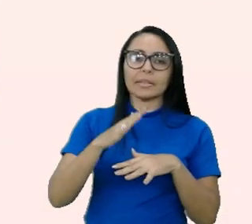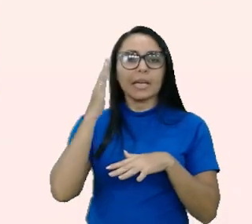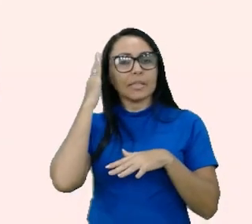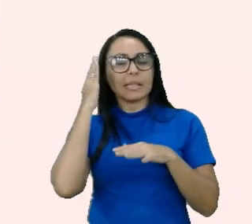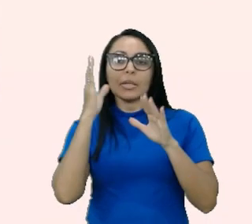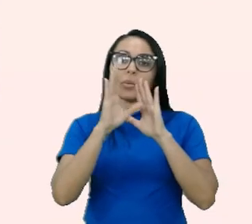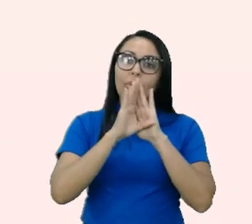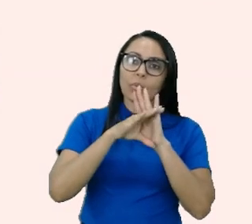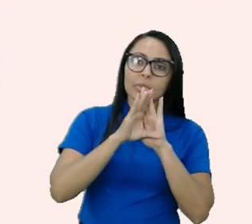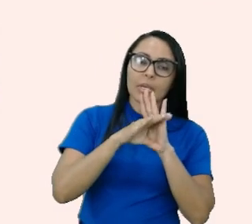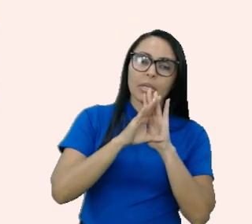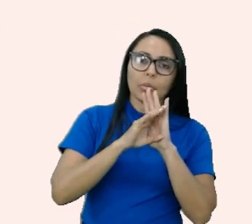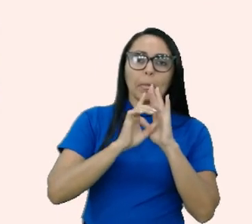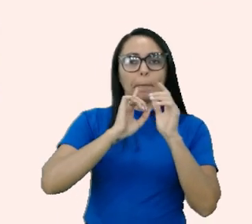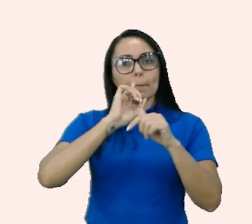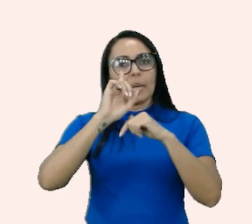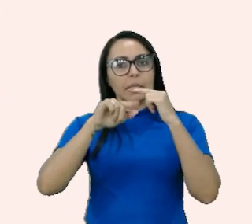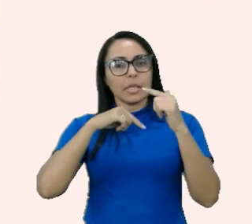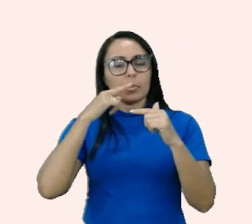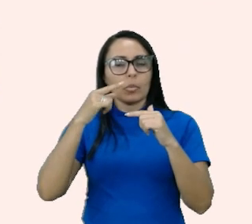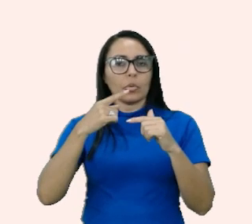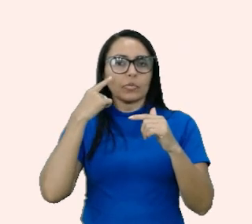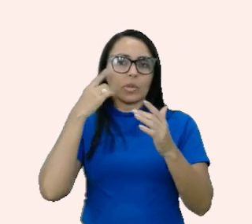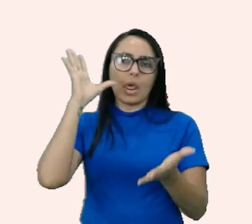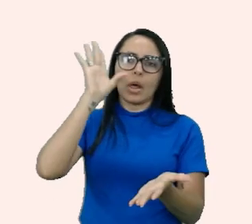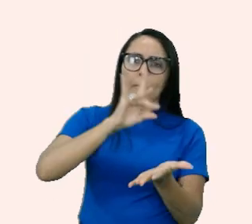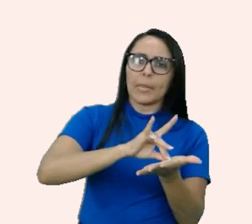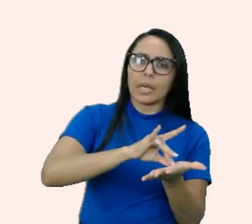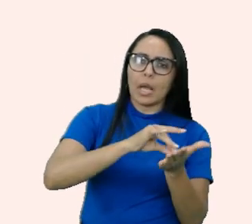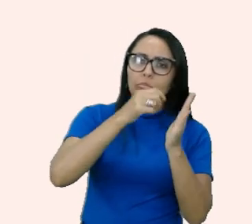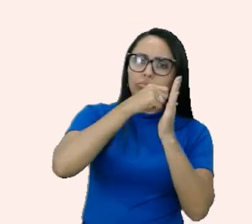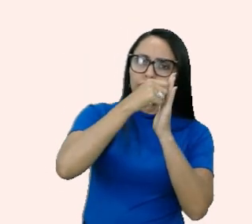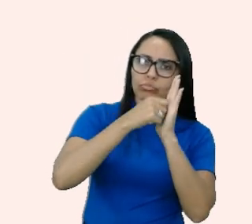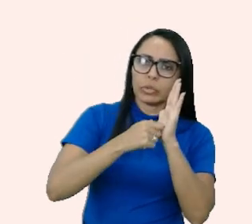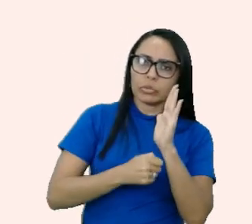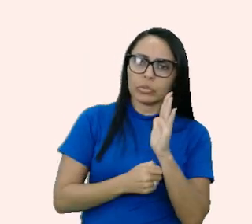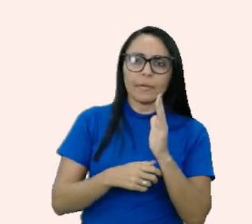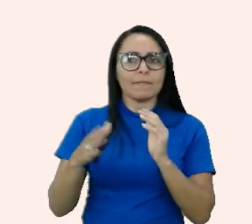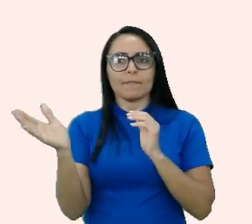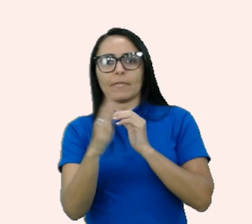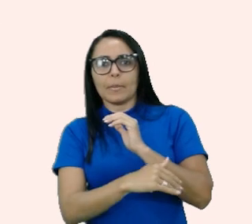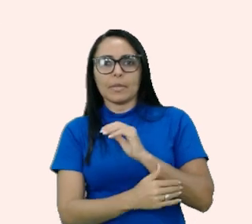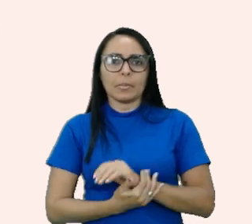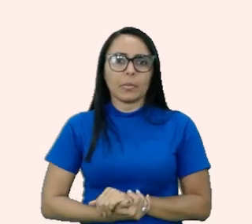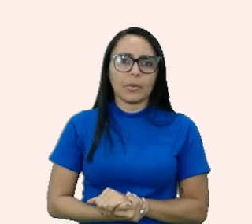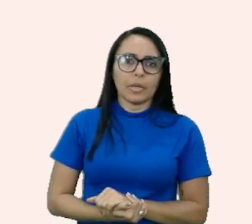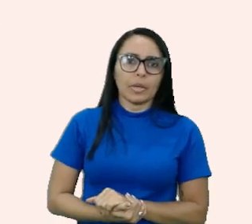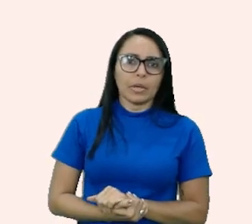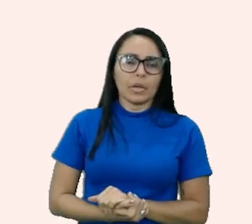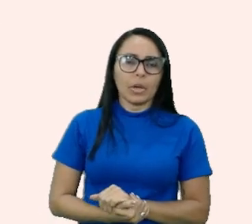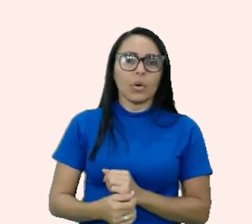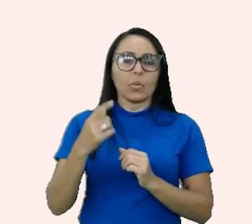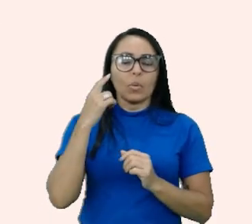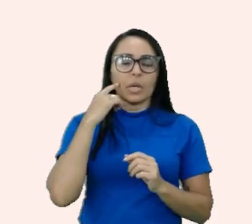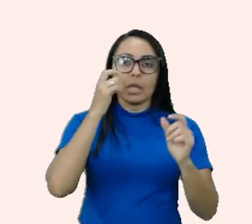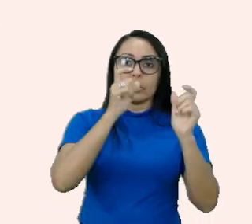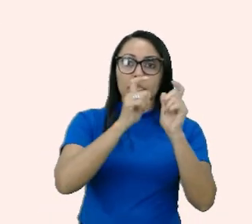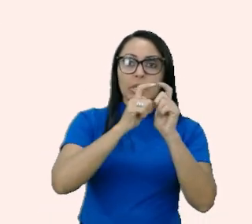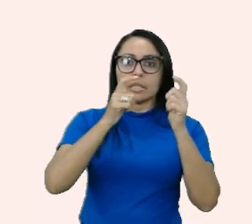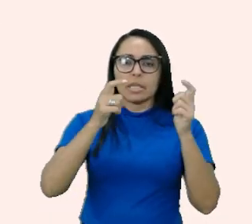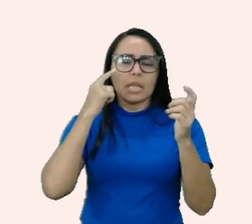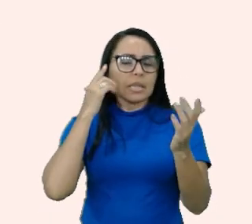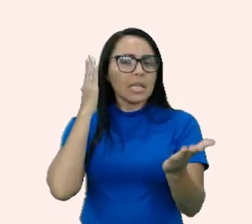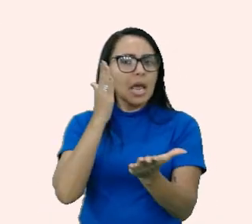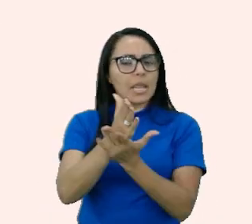conceito para depois tu aplicar nas continhas. Vamos embora. Quando as grandezas são